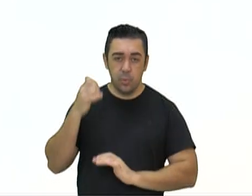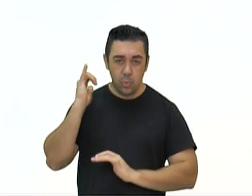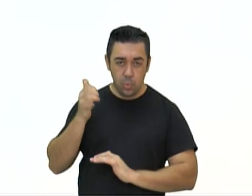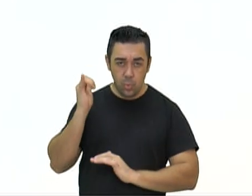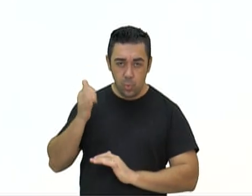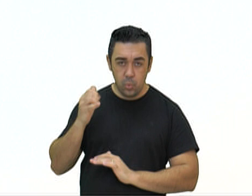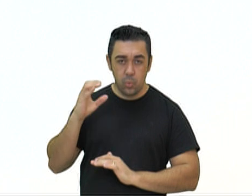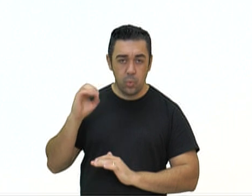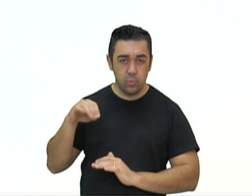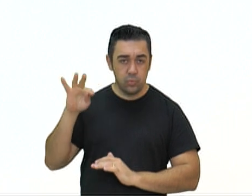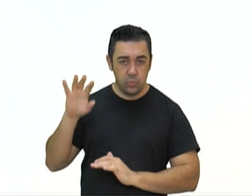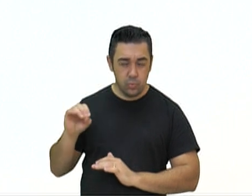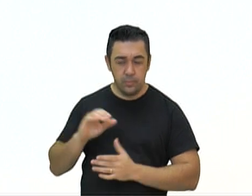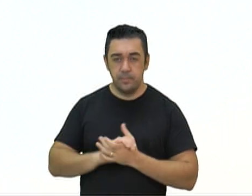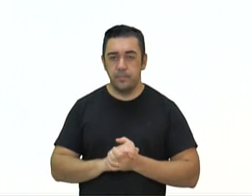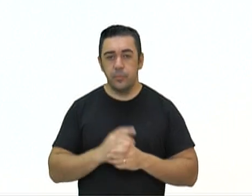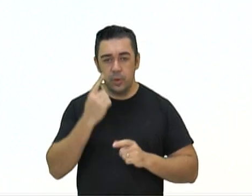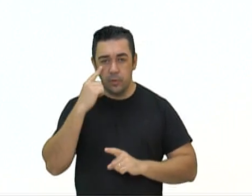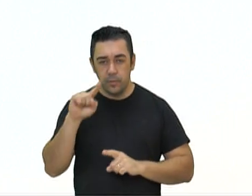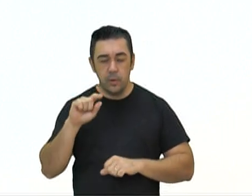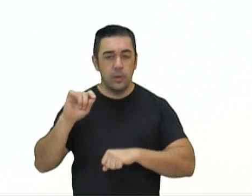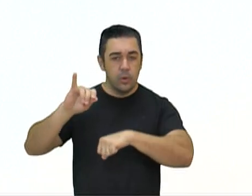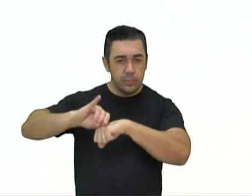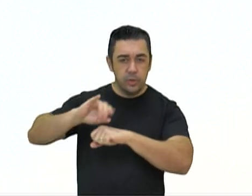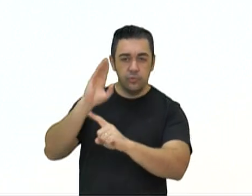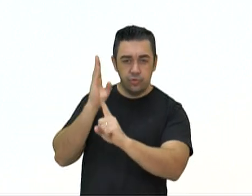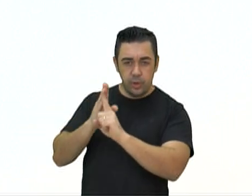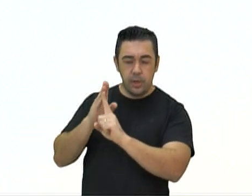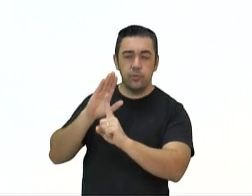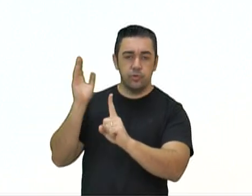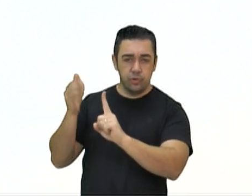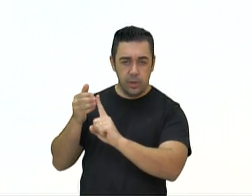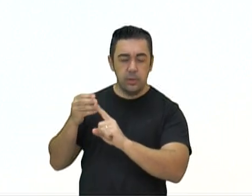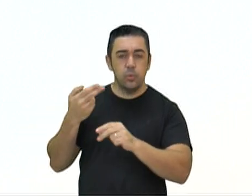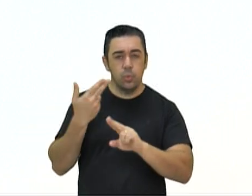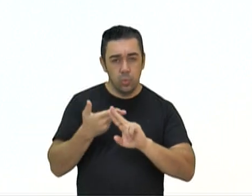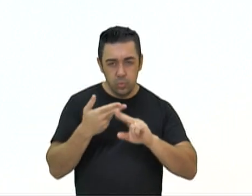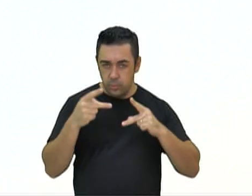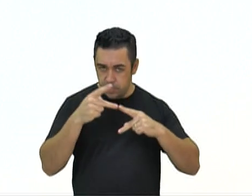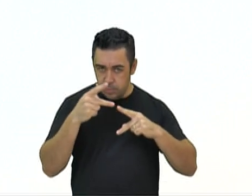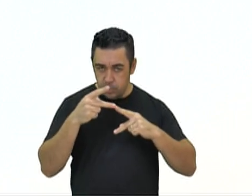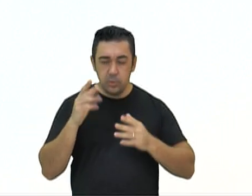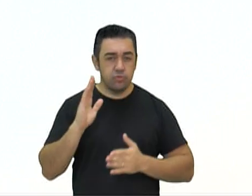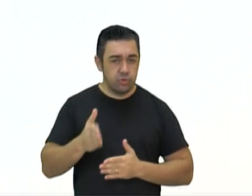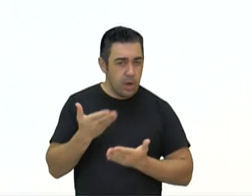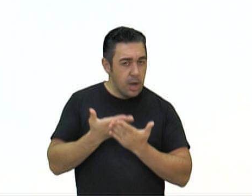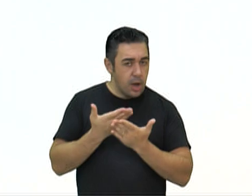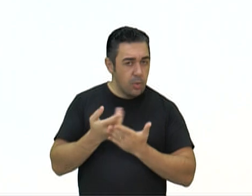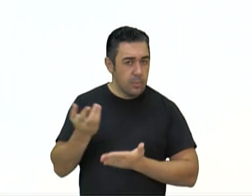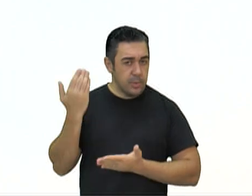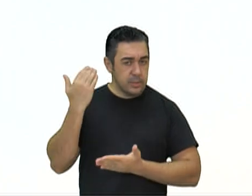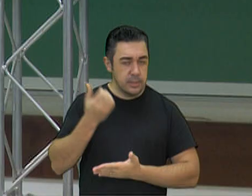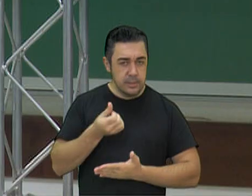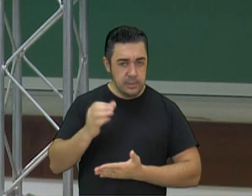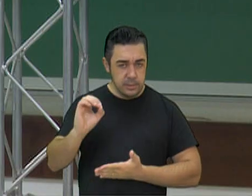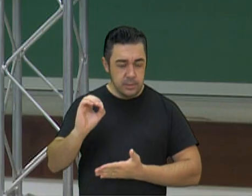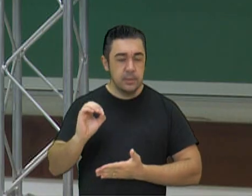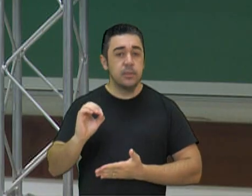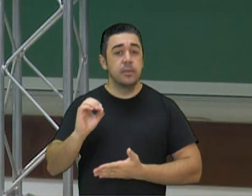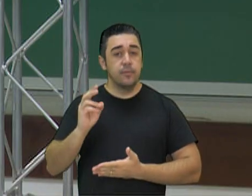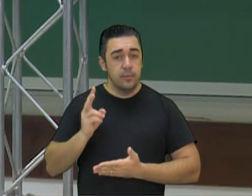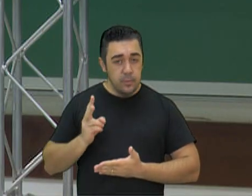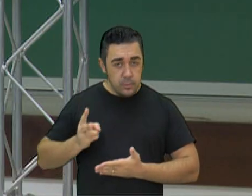dar mais ênfase aos objeto direto, indireto, uso de preposições. A gente já começou vendo isso na aula passada, né? E a gente vai